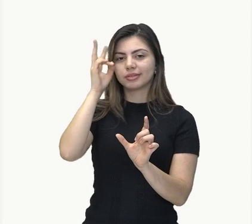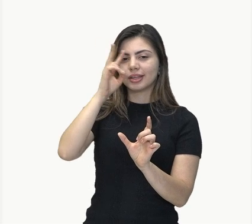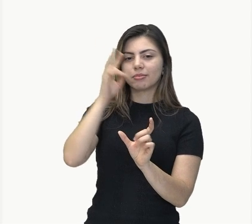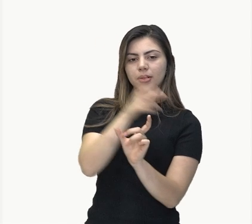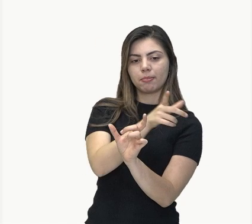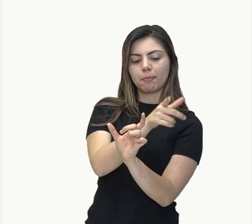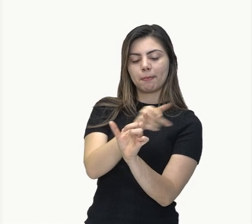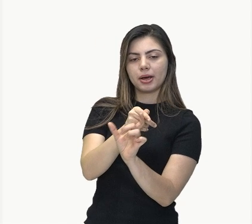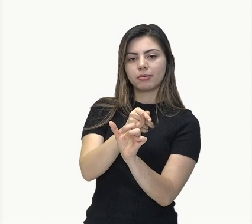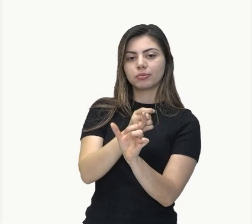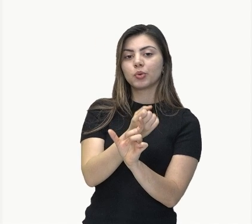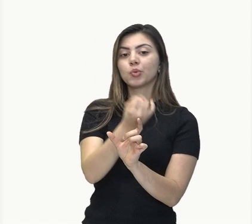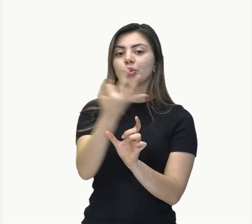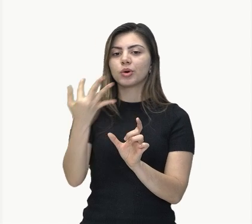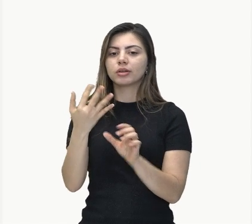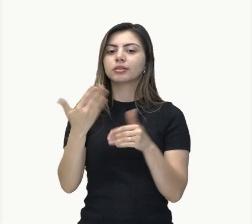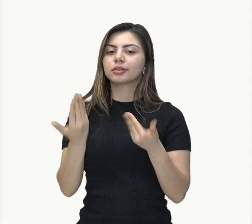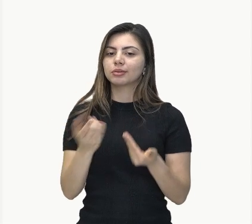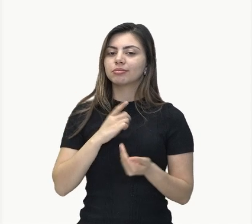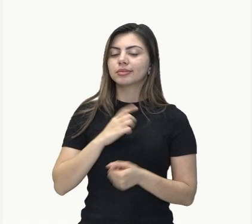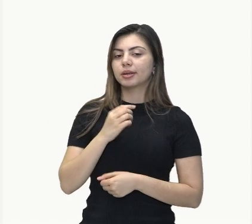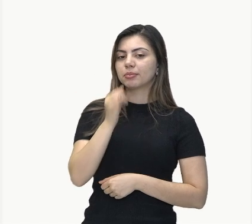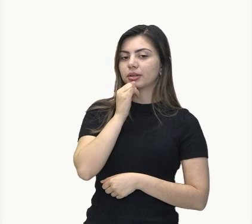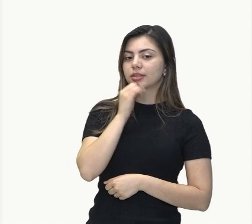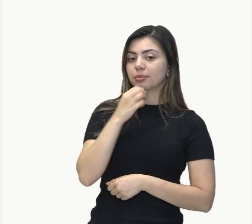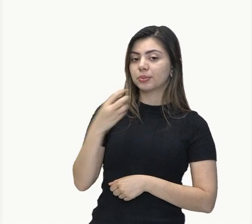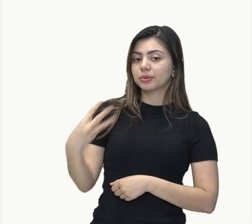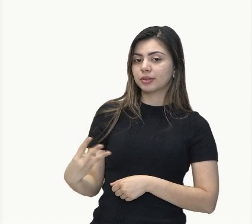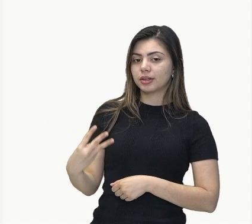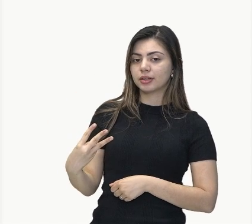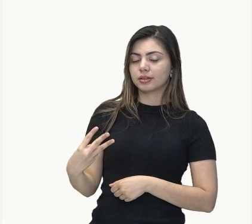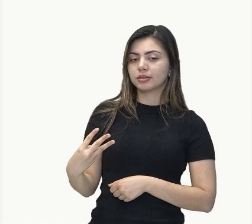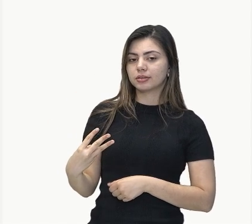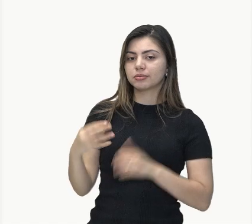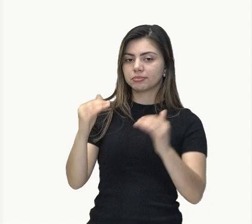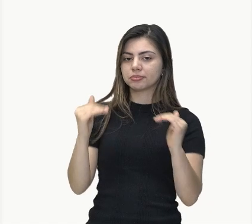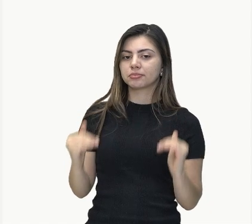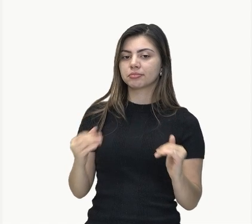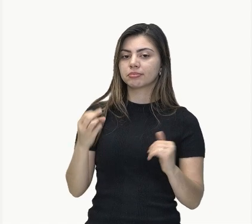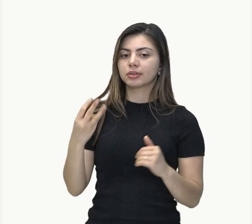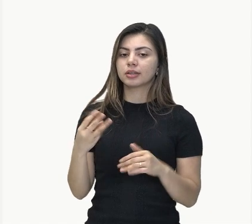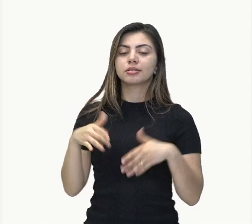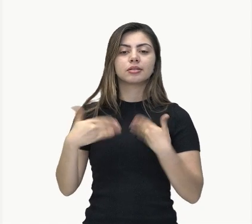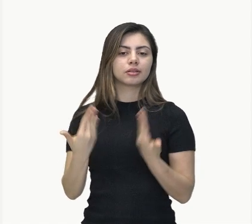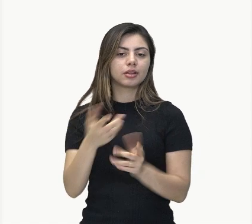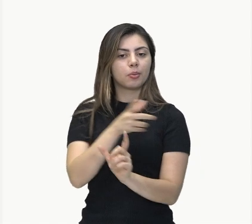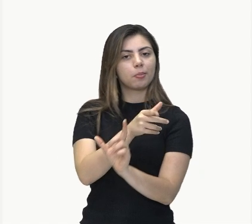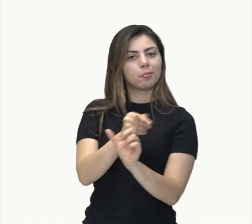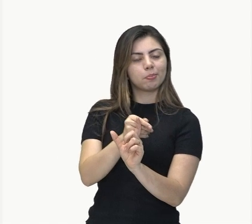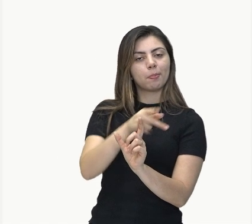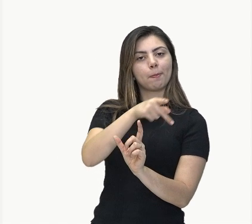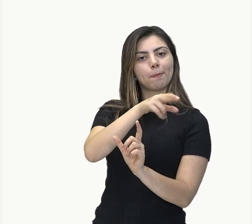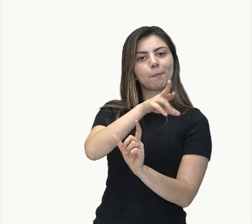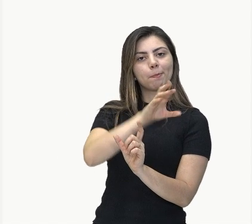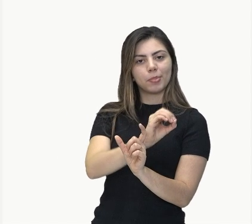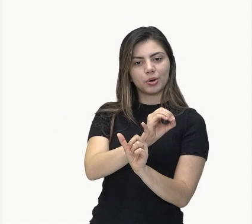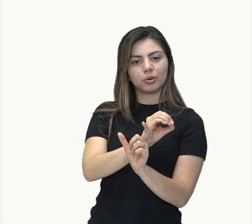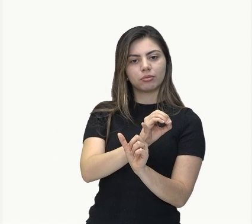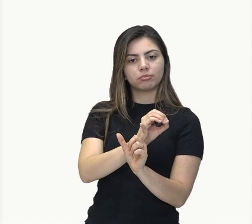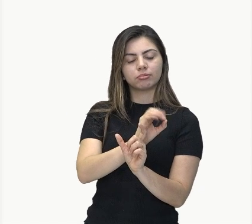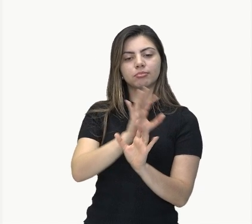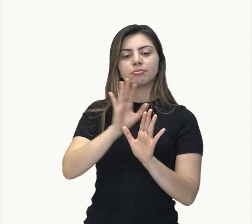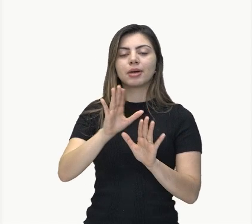aqui, ó, eu tenho 3, então meu prefixo é o próprio. Só